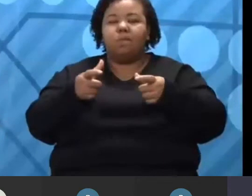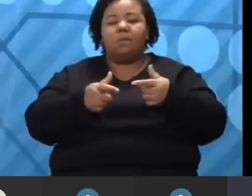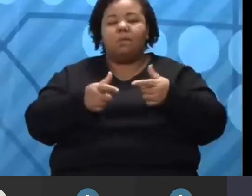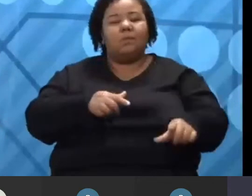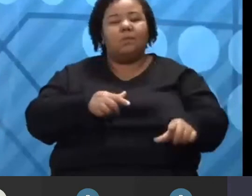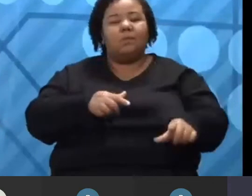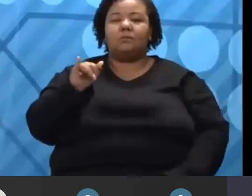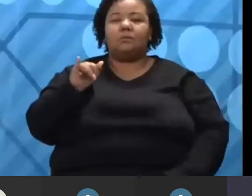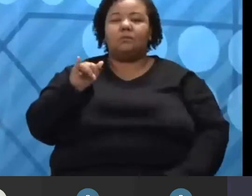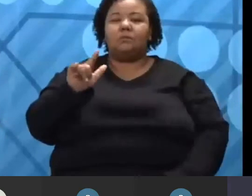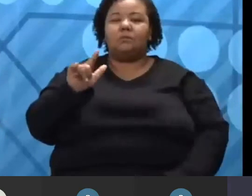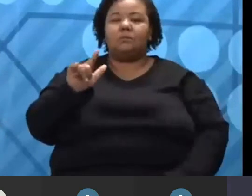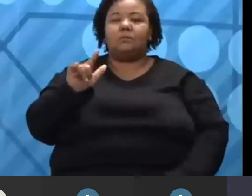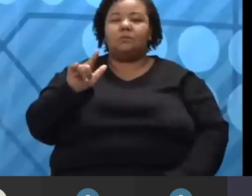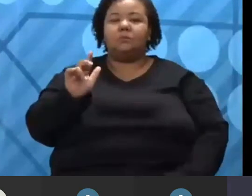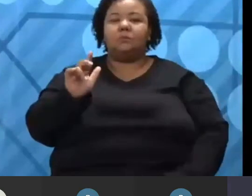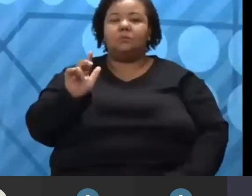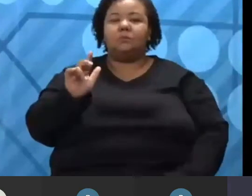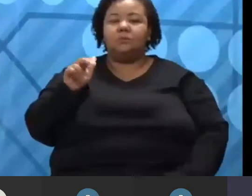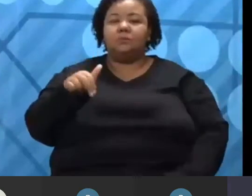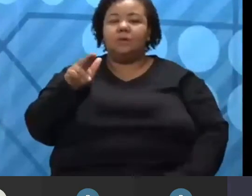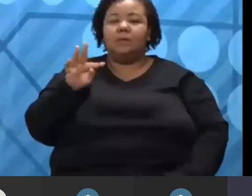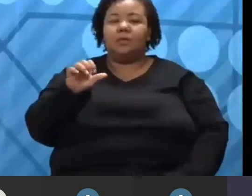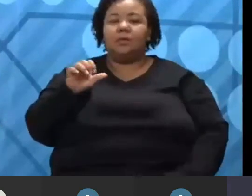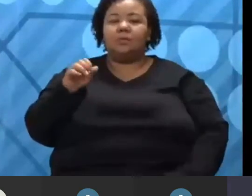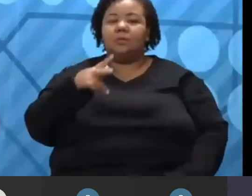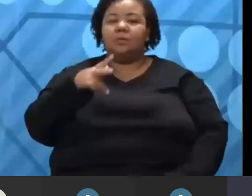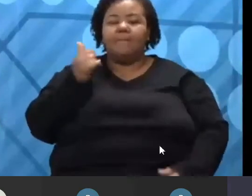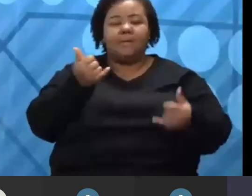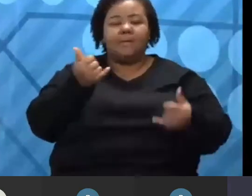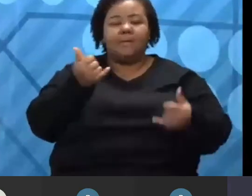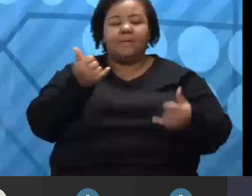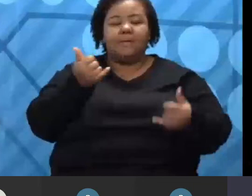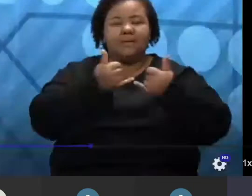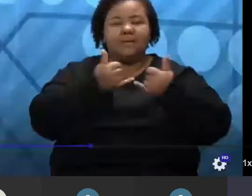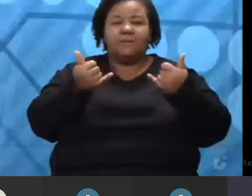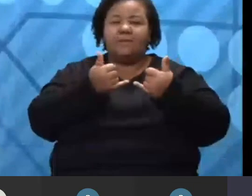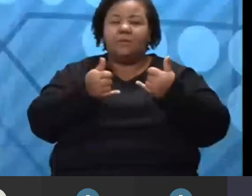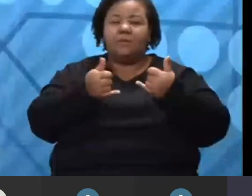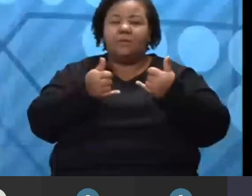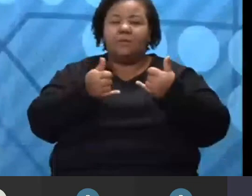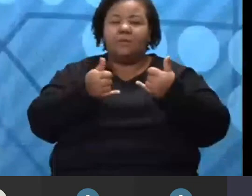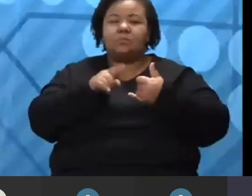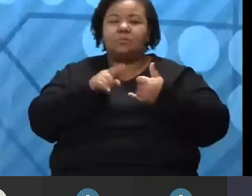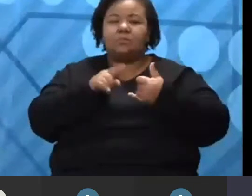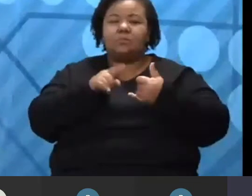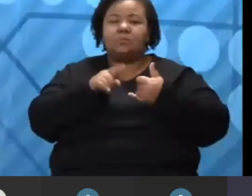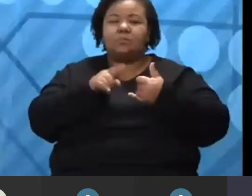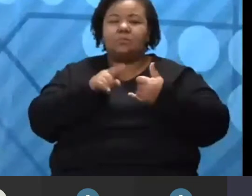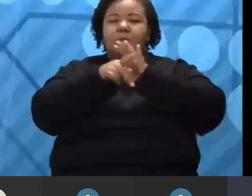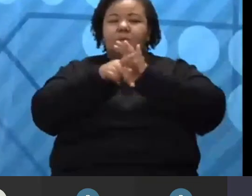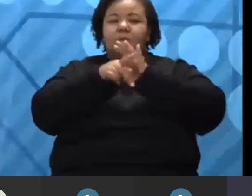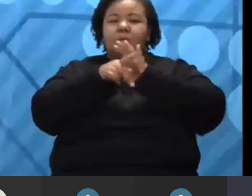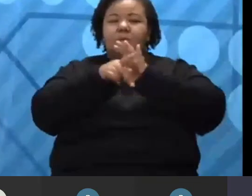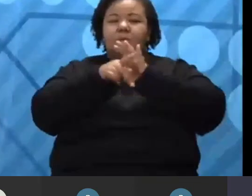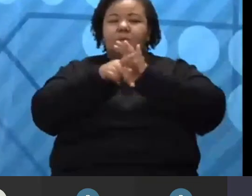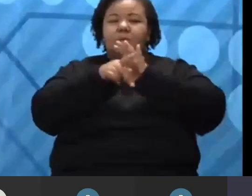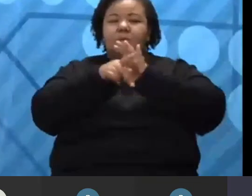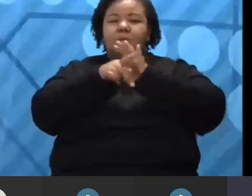aspecto filamentoso, parece fiozinho, que é o aspecto dado pelas hifas. As hifas são